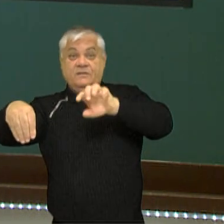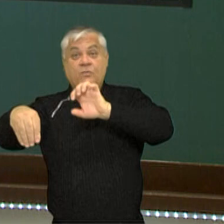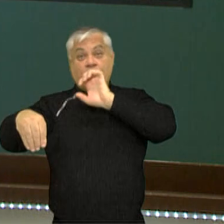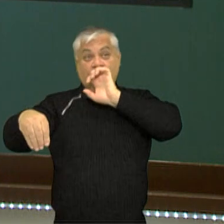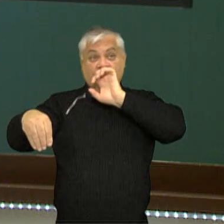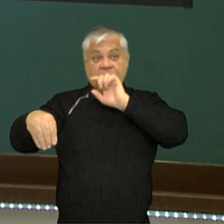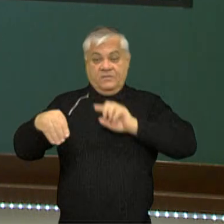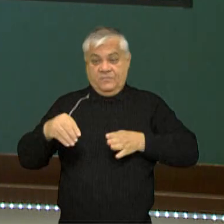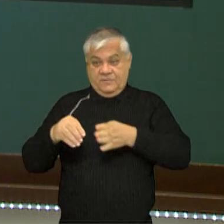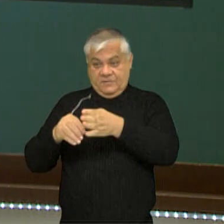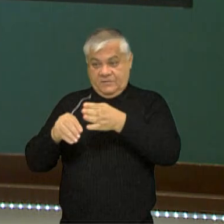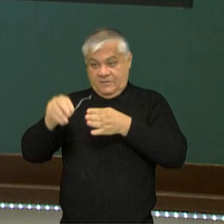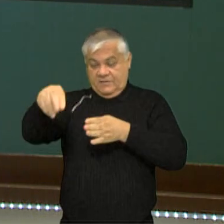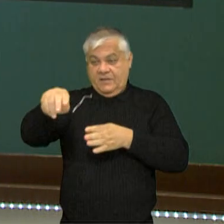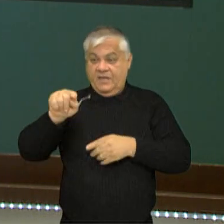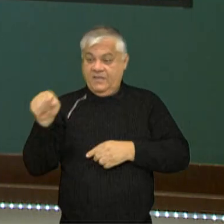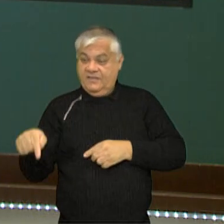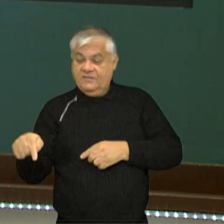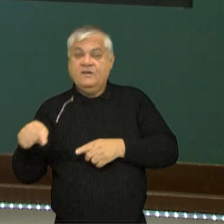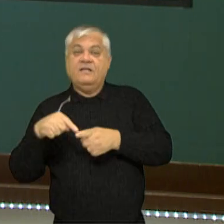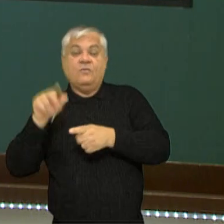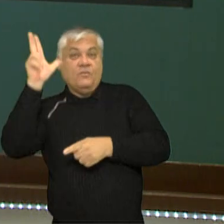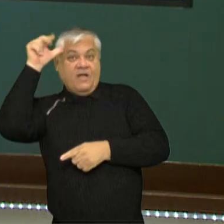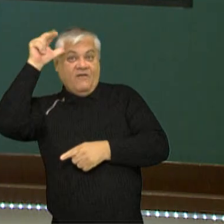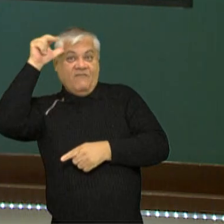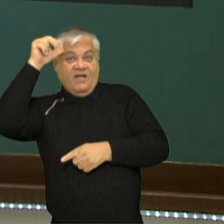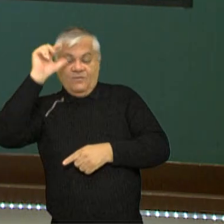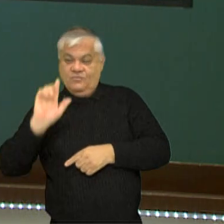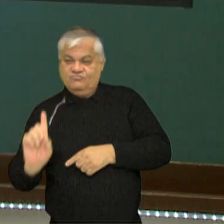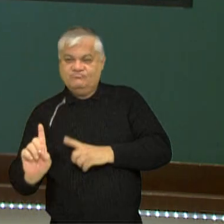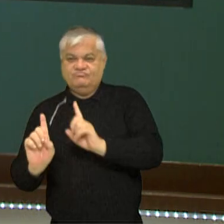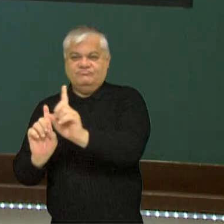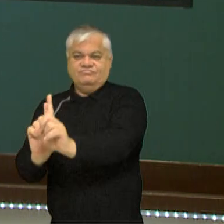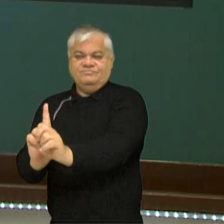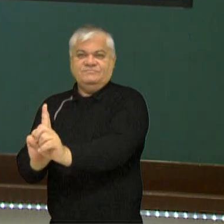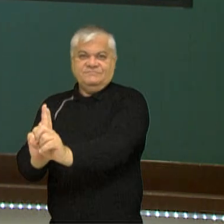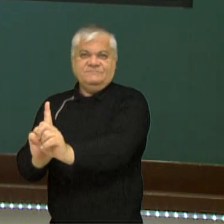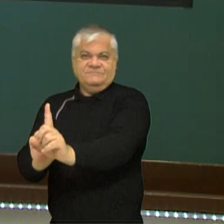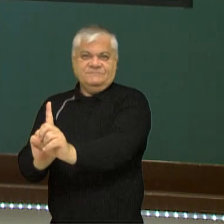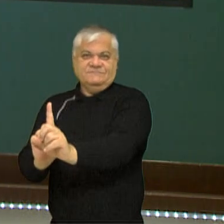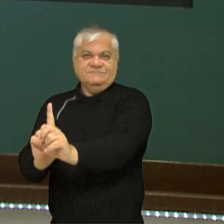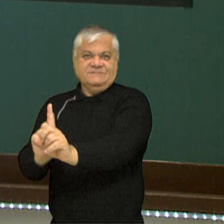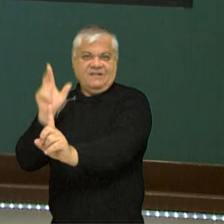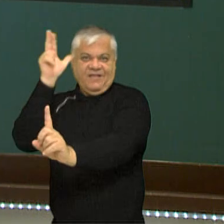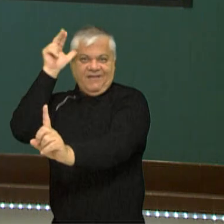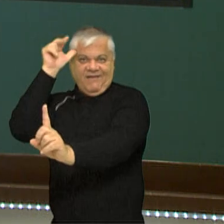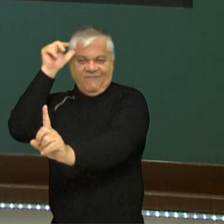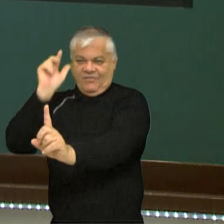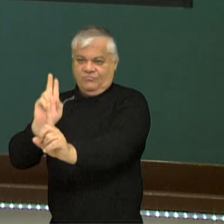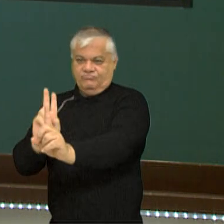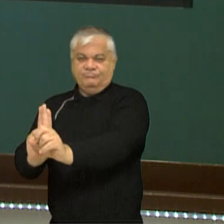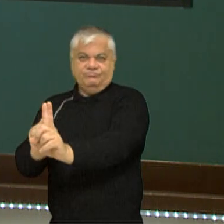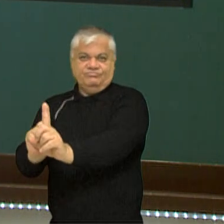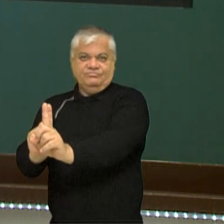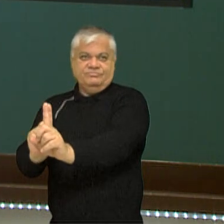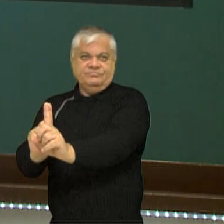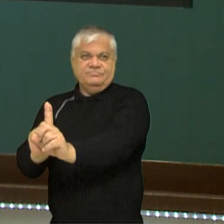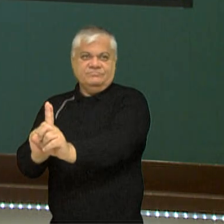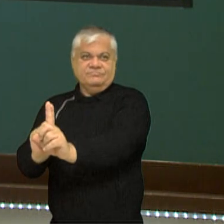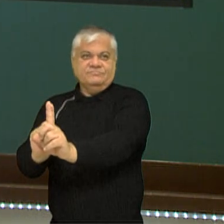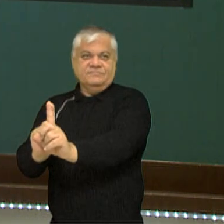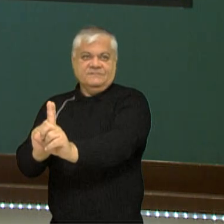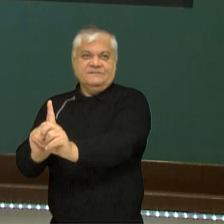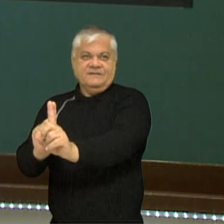bispo. A casa de fuga ao lado está guardada pelo cavalo, olha aqui o movimento do cavalo, ó,